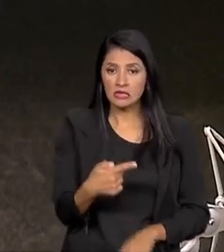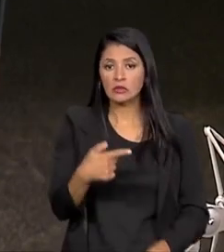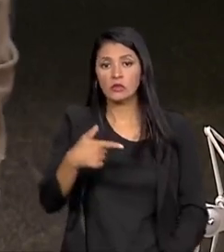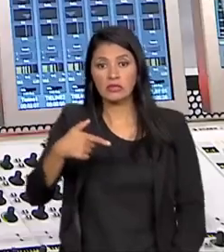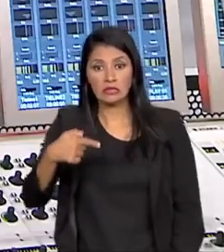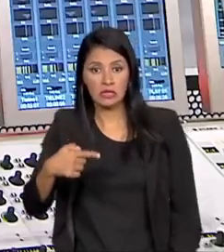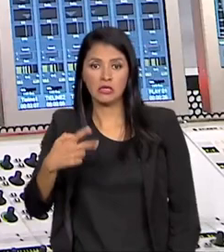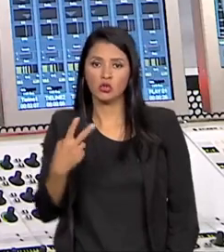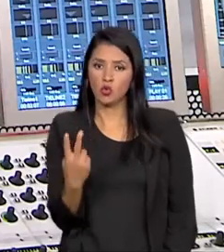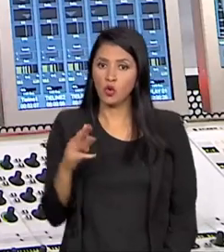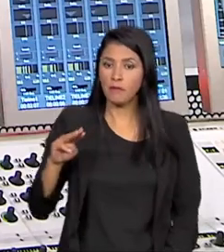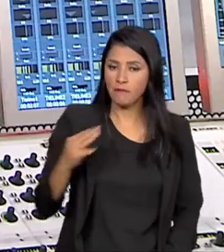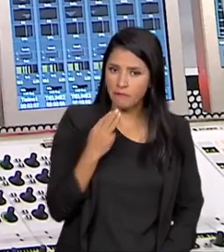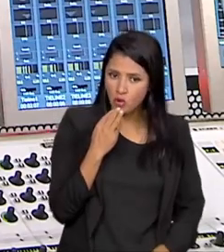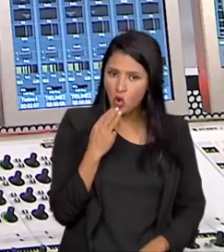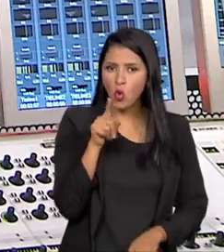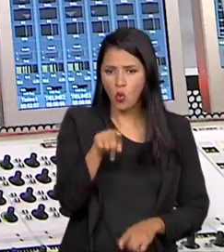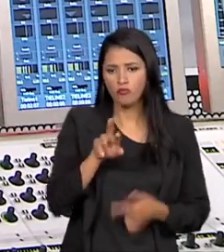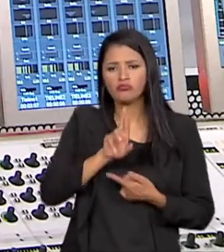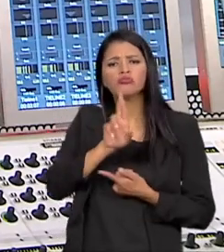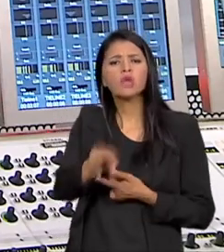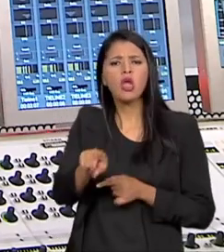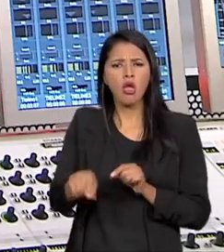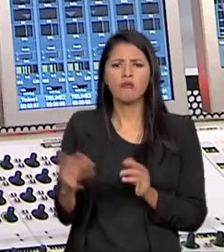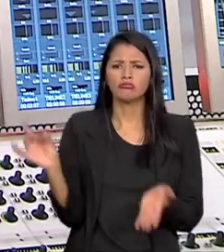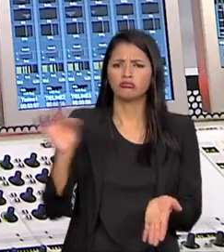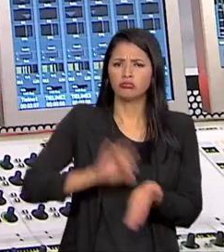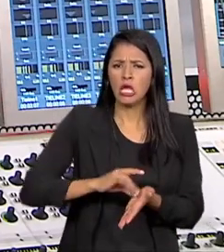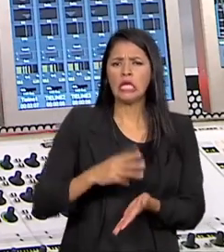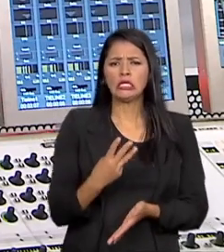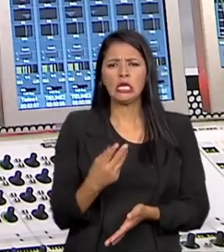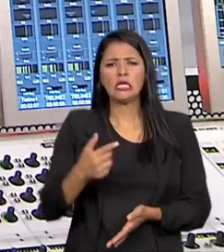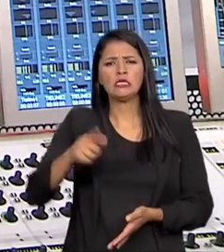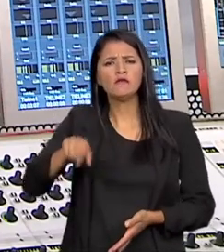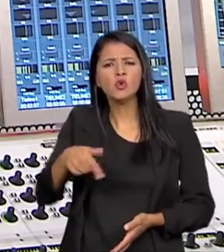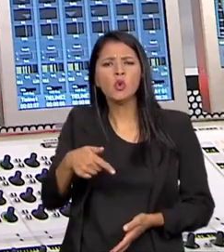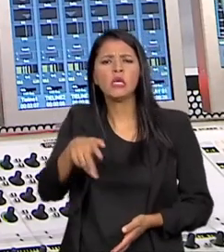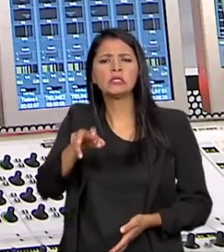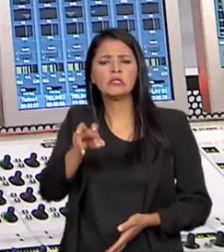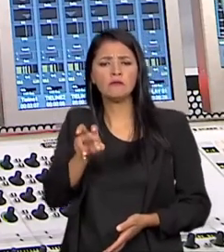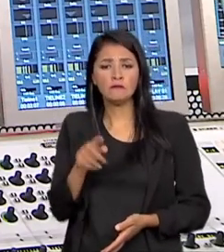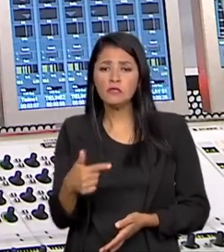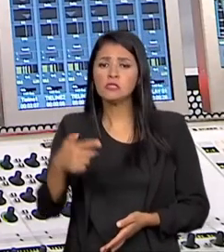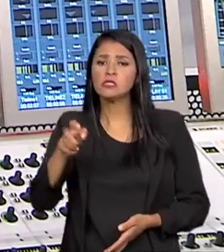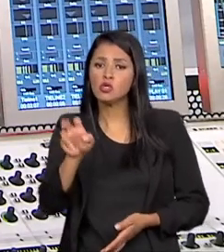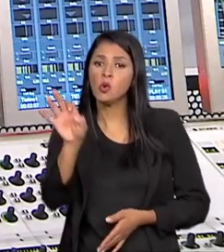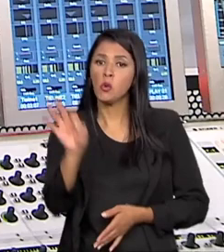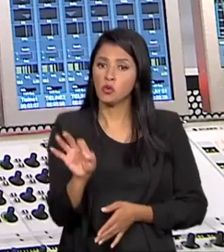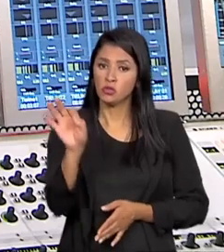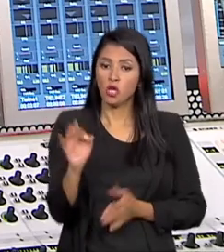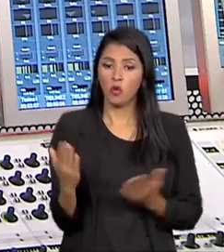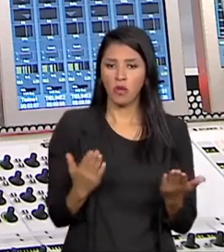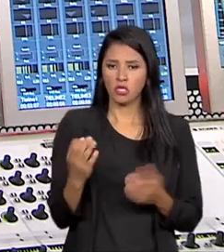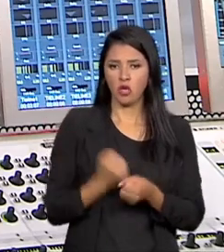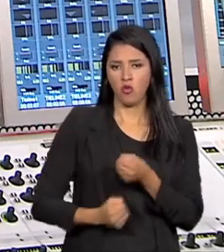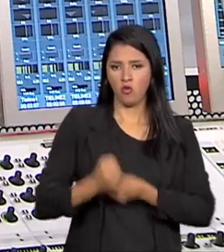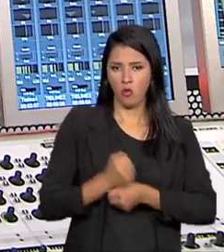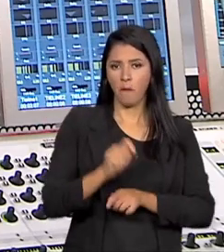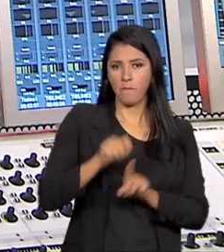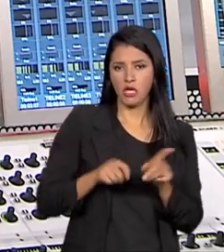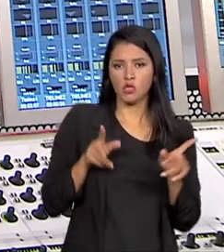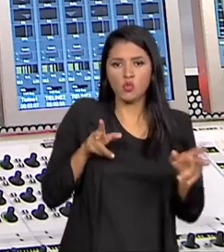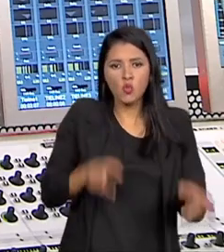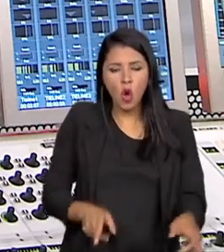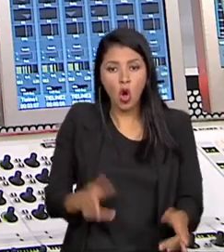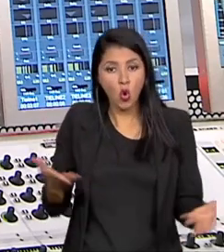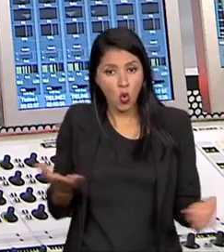reais o resultado representa aumento real de 3,25% na comparação com o mesmo mês do ano passado no